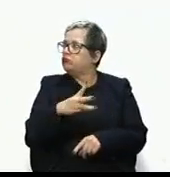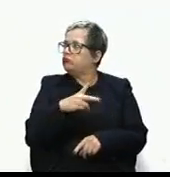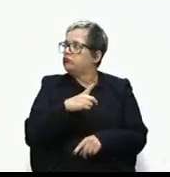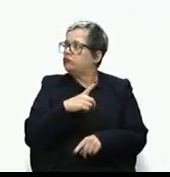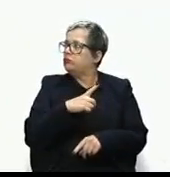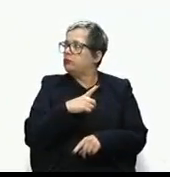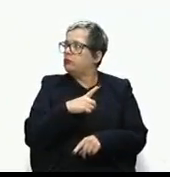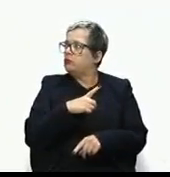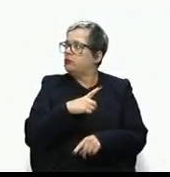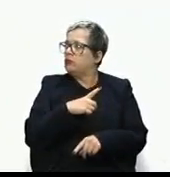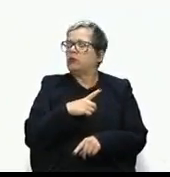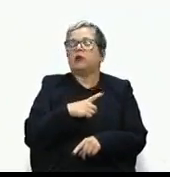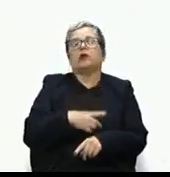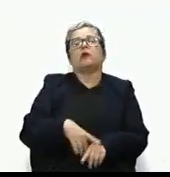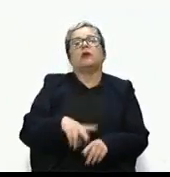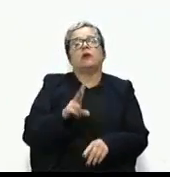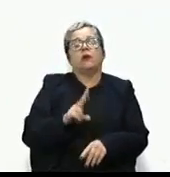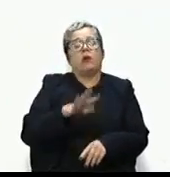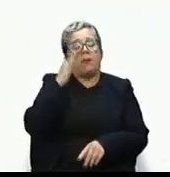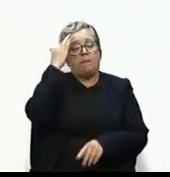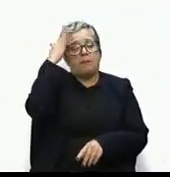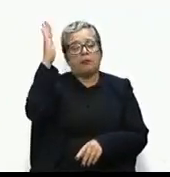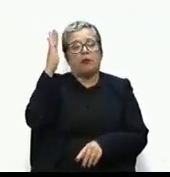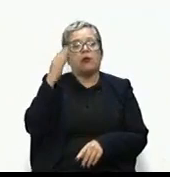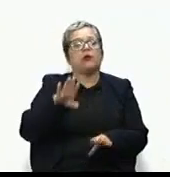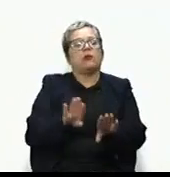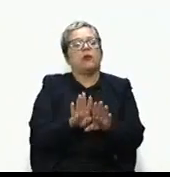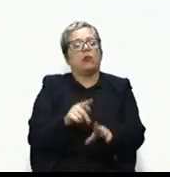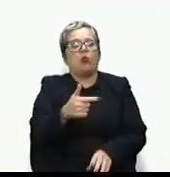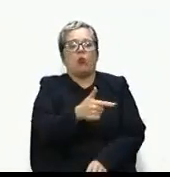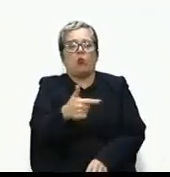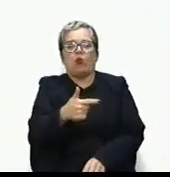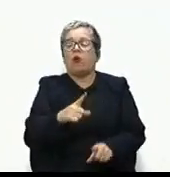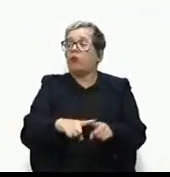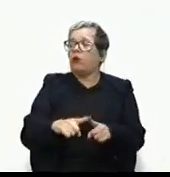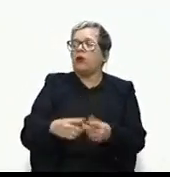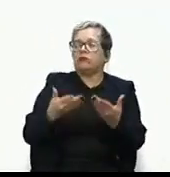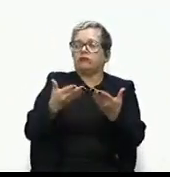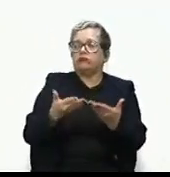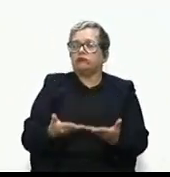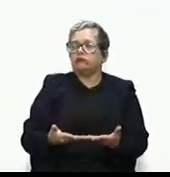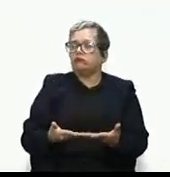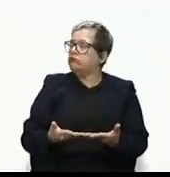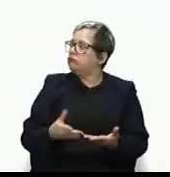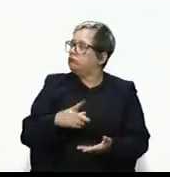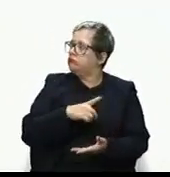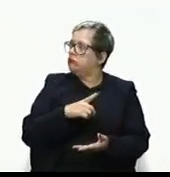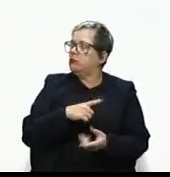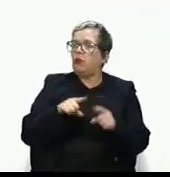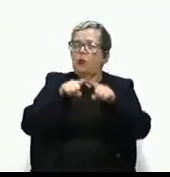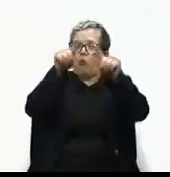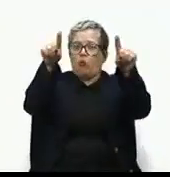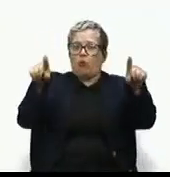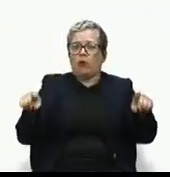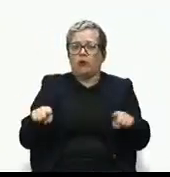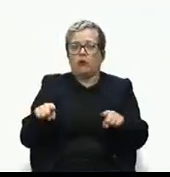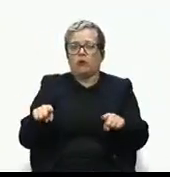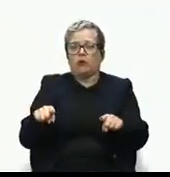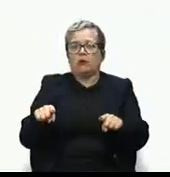diagonal principal e diagonal secundária. Por quê? Nós temos aqui uma matriz do